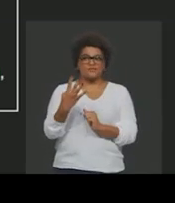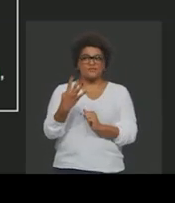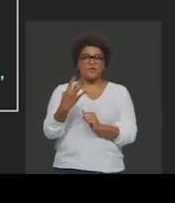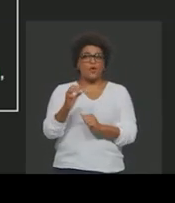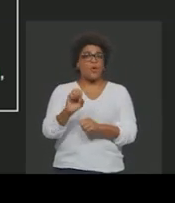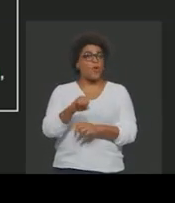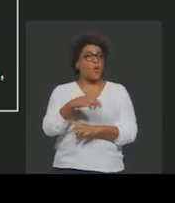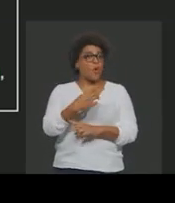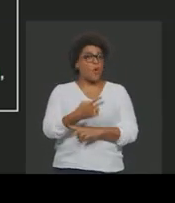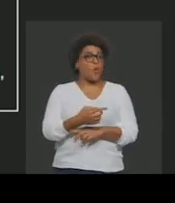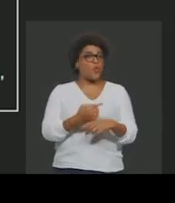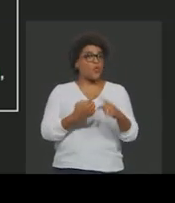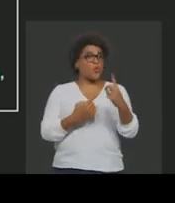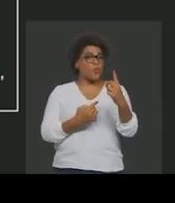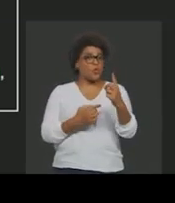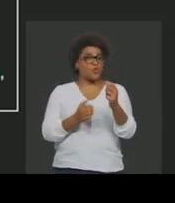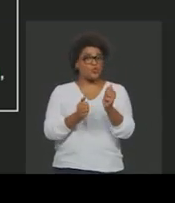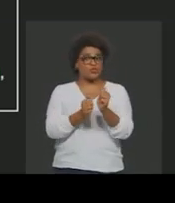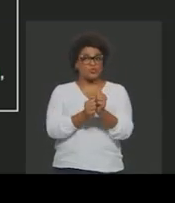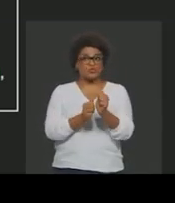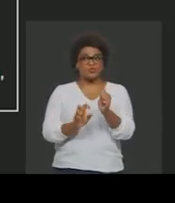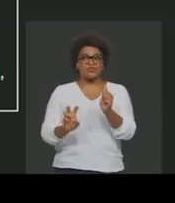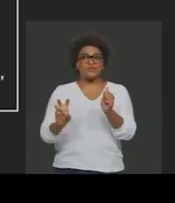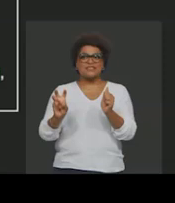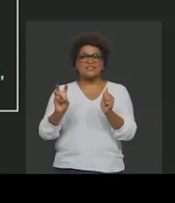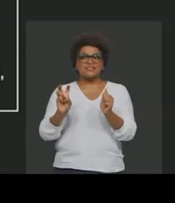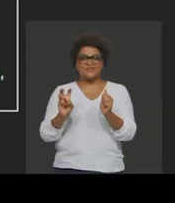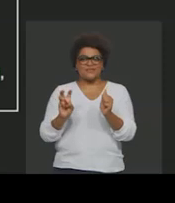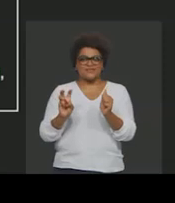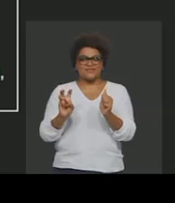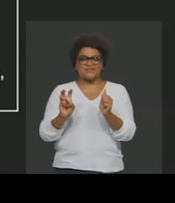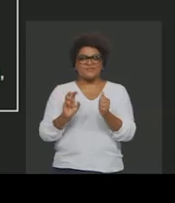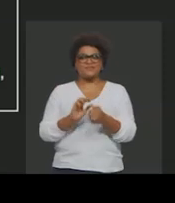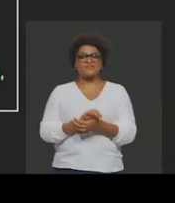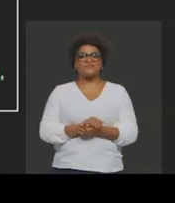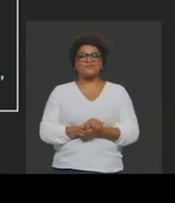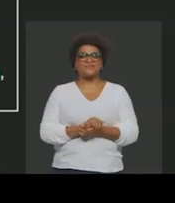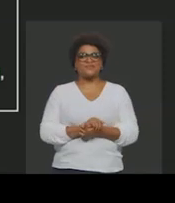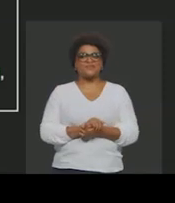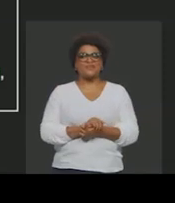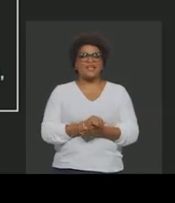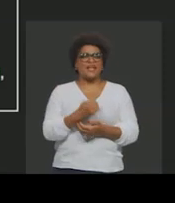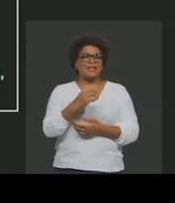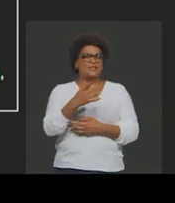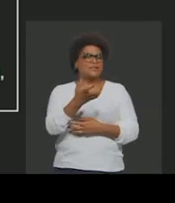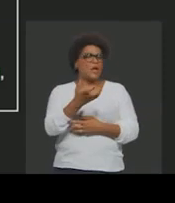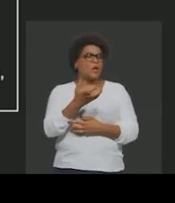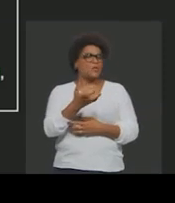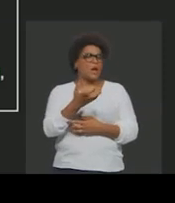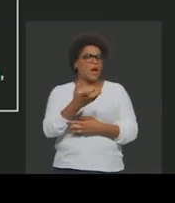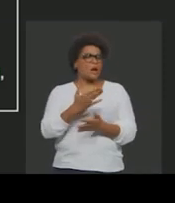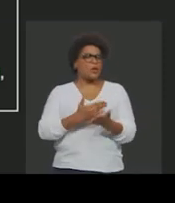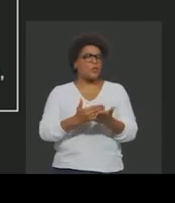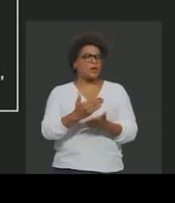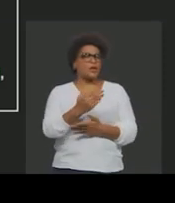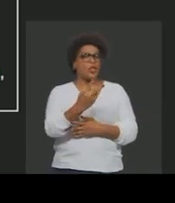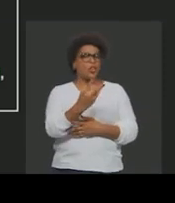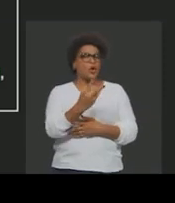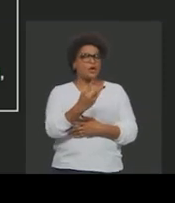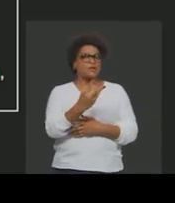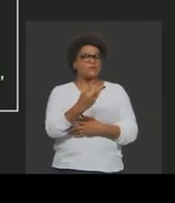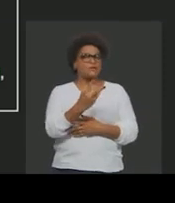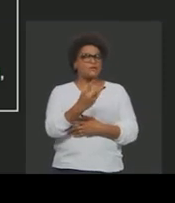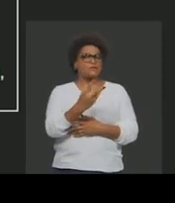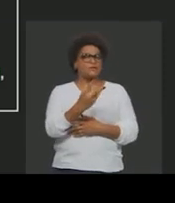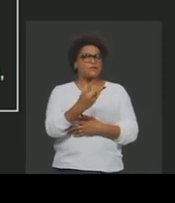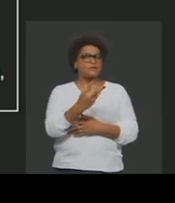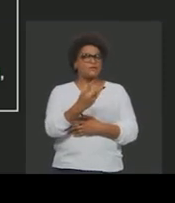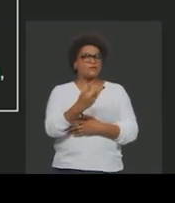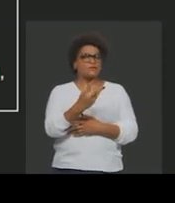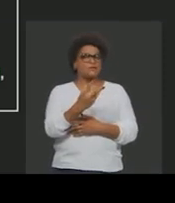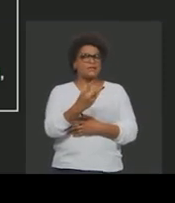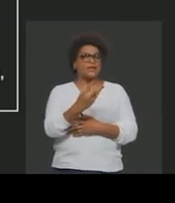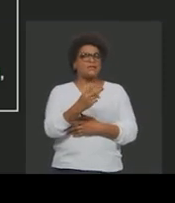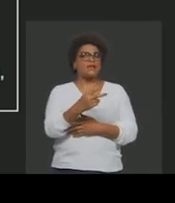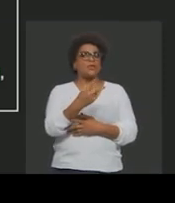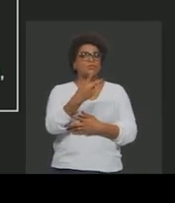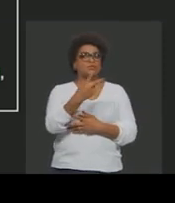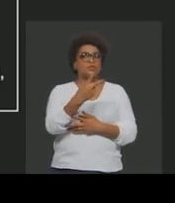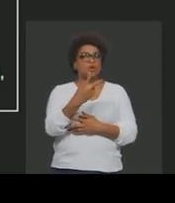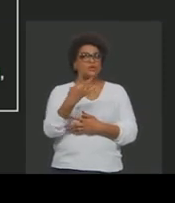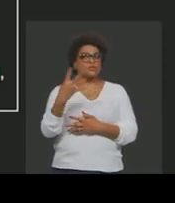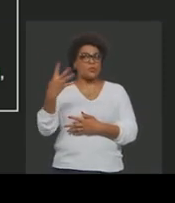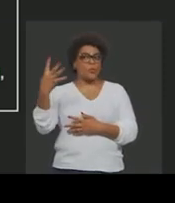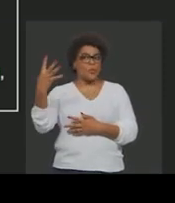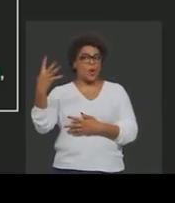1, 4 e o par 1, 5. Se você quiser começar com o número 2, 2, 4 e 2, 5. Simbolizei na